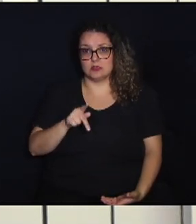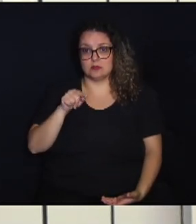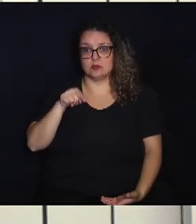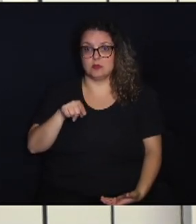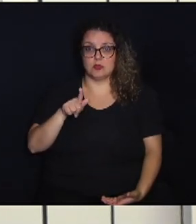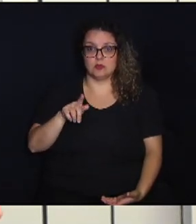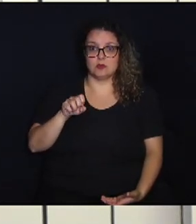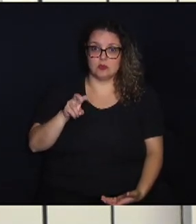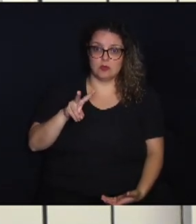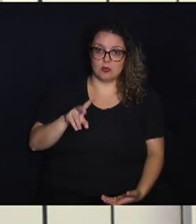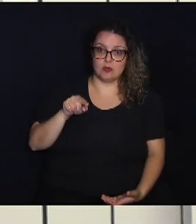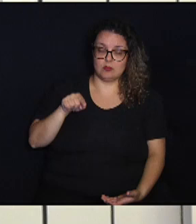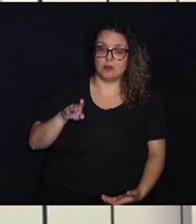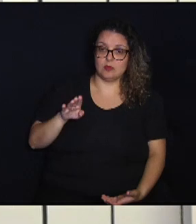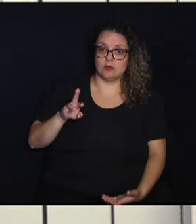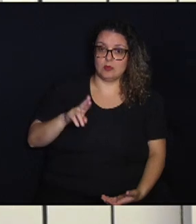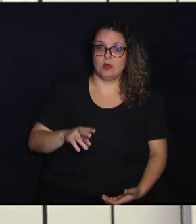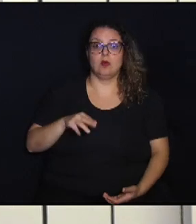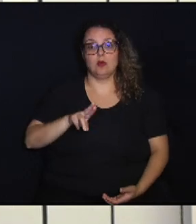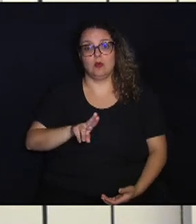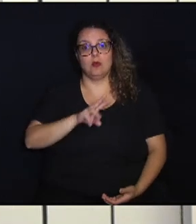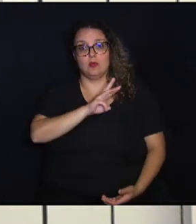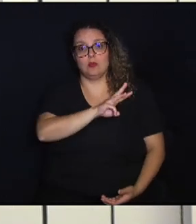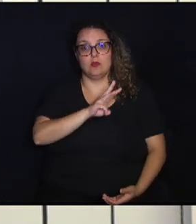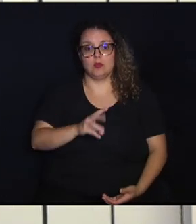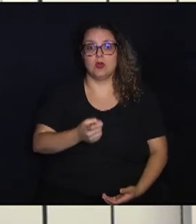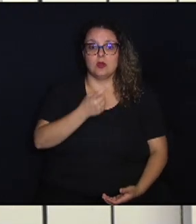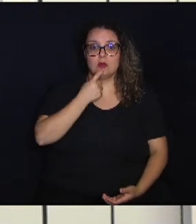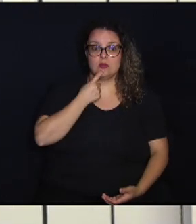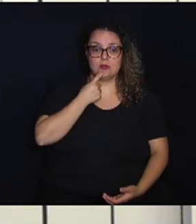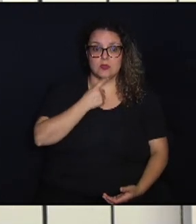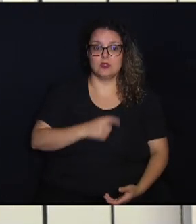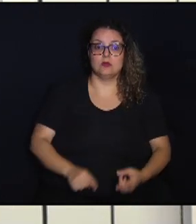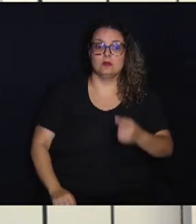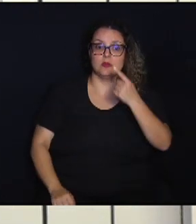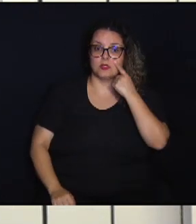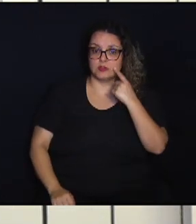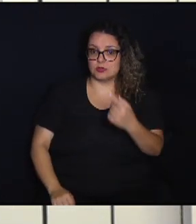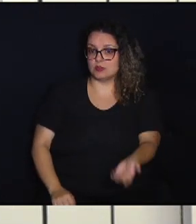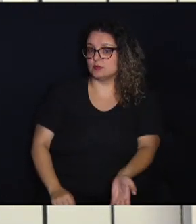emendas.campinas.sp.gov.br ou no site da Câmara, que é o